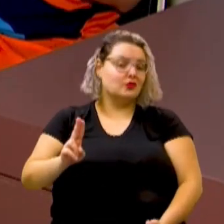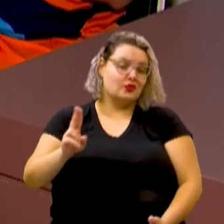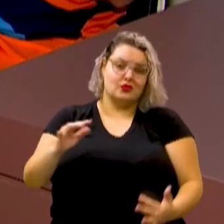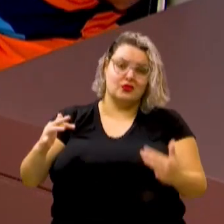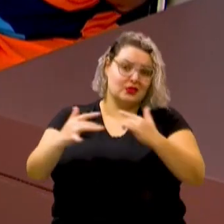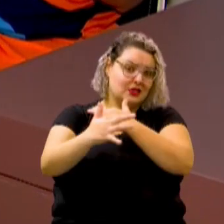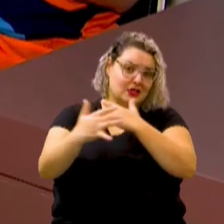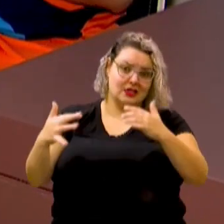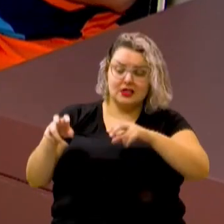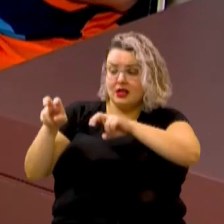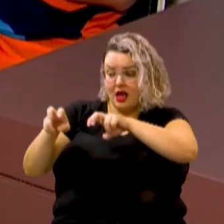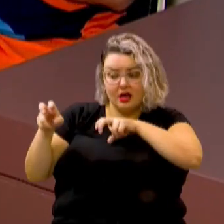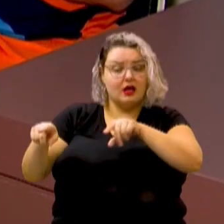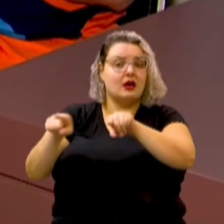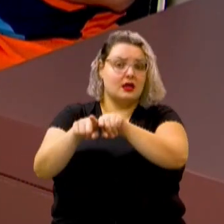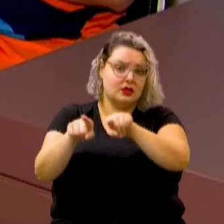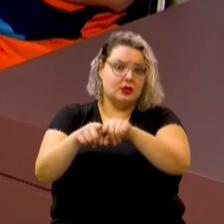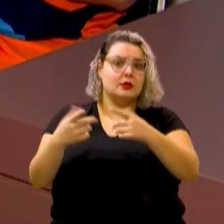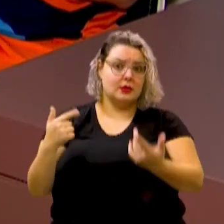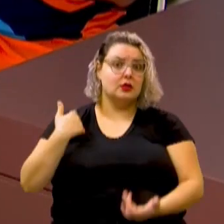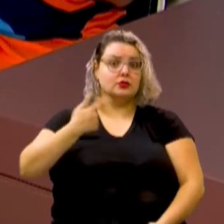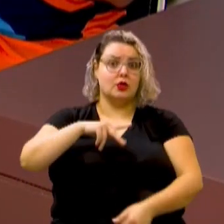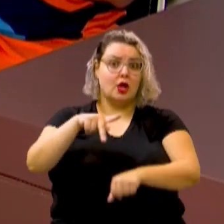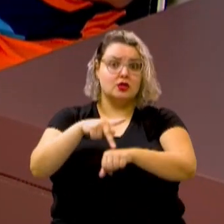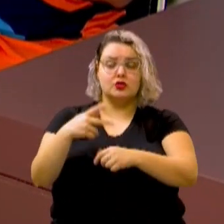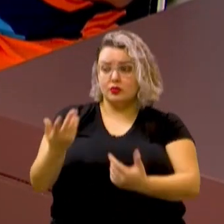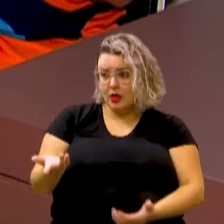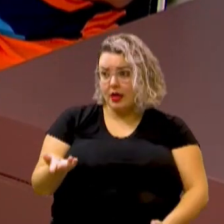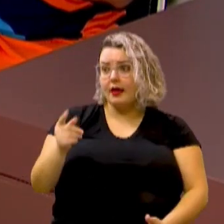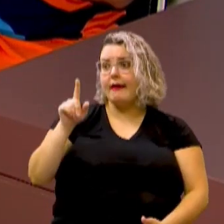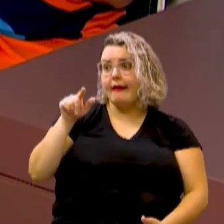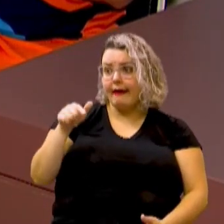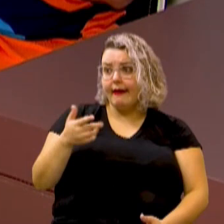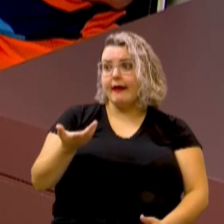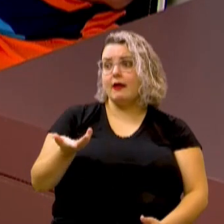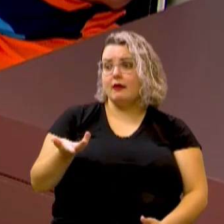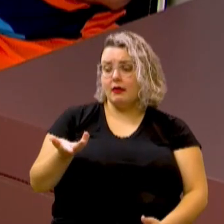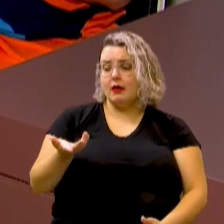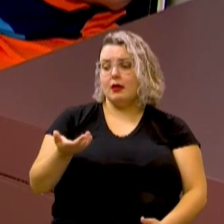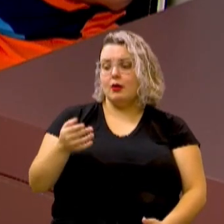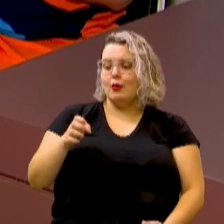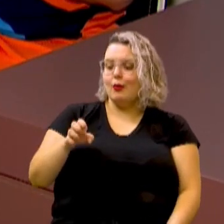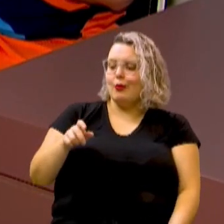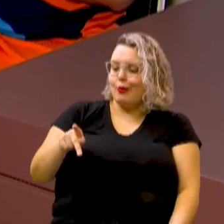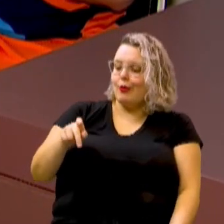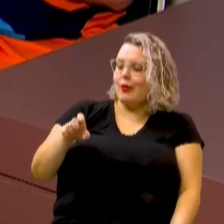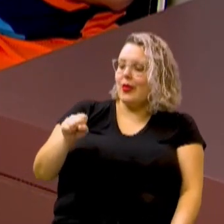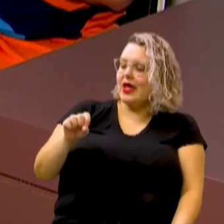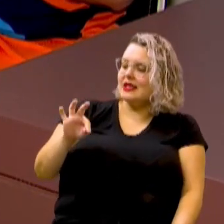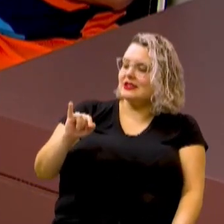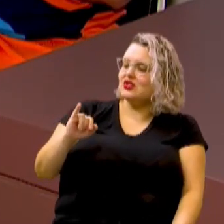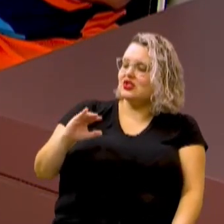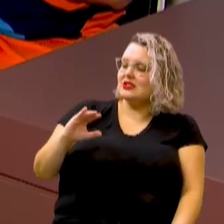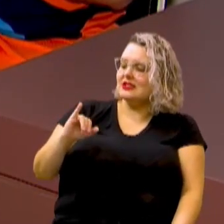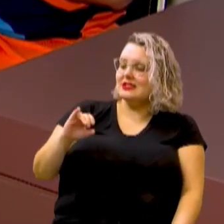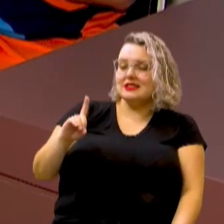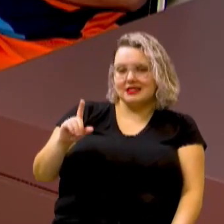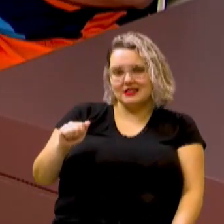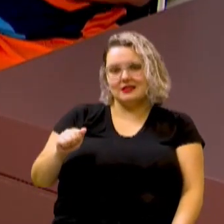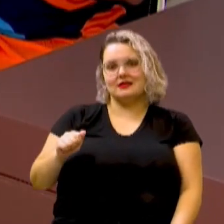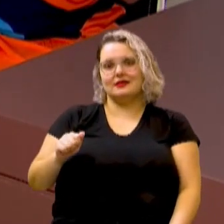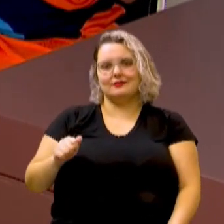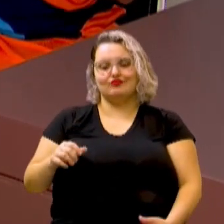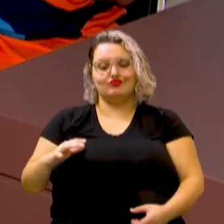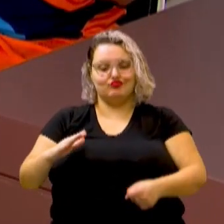em uso urbano e agrícola, né, no nosso país, ele é um pesticida muito